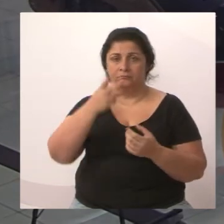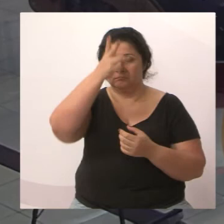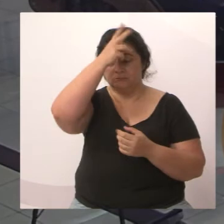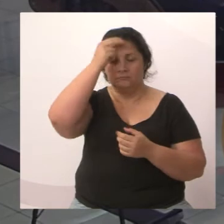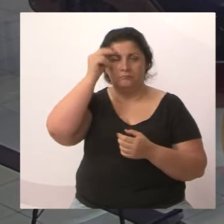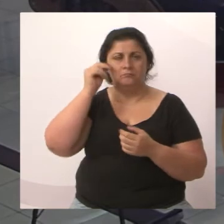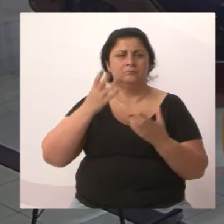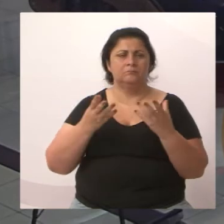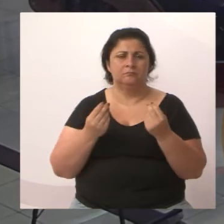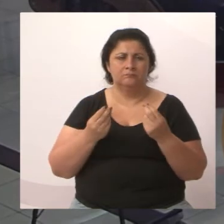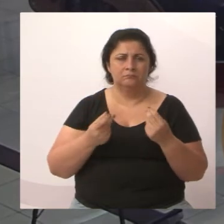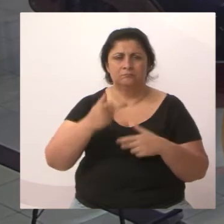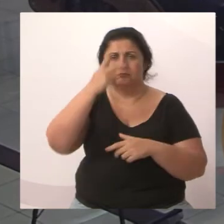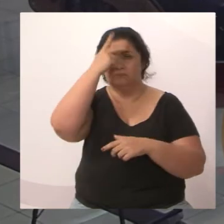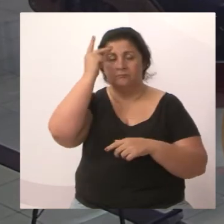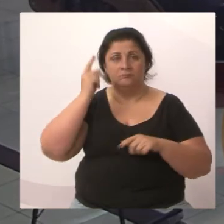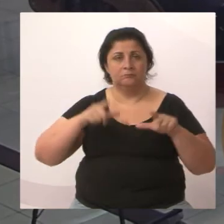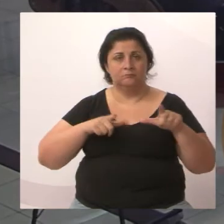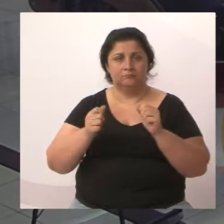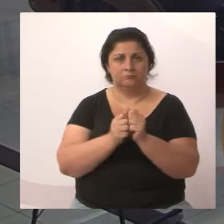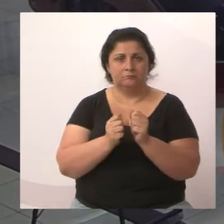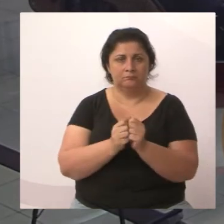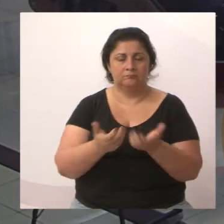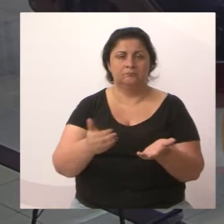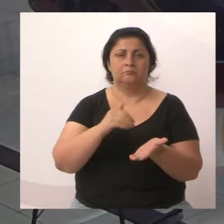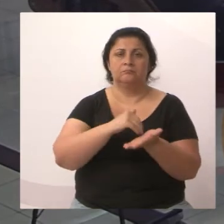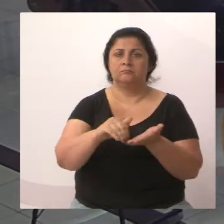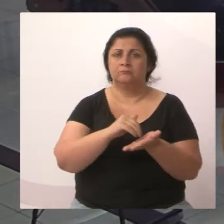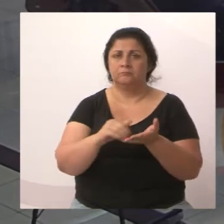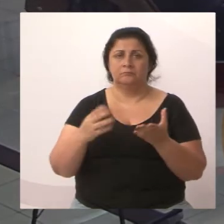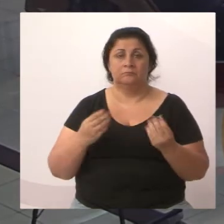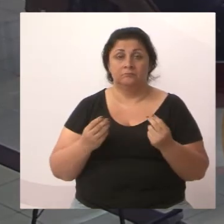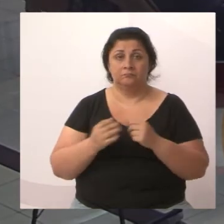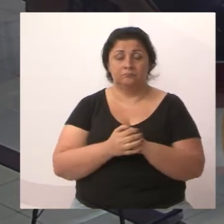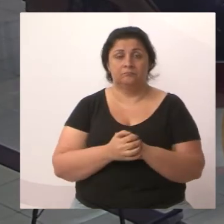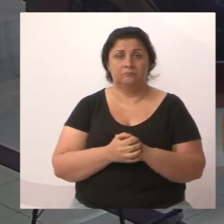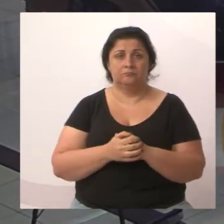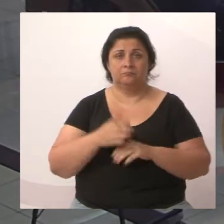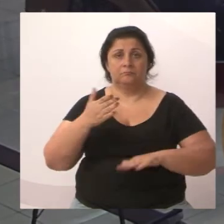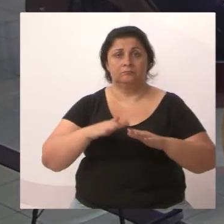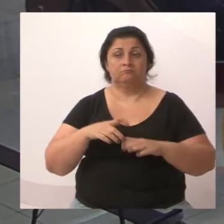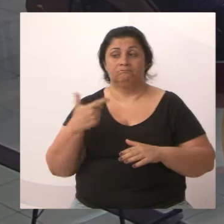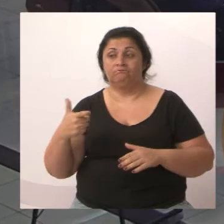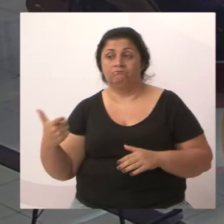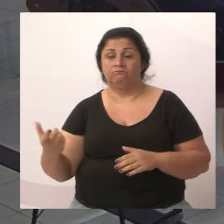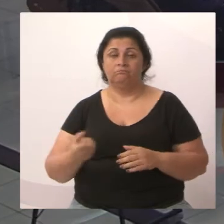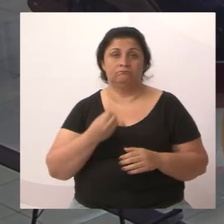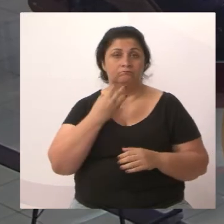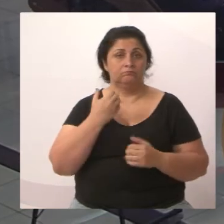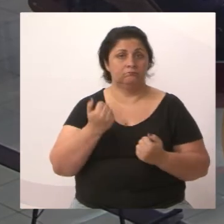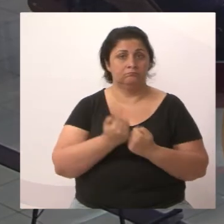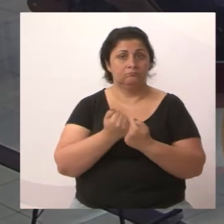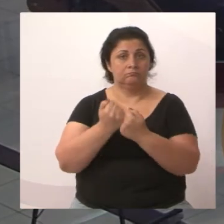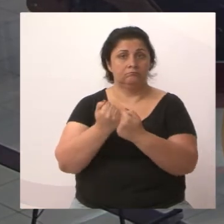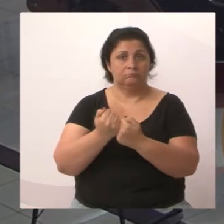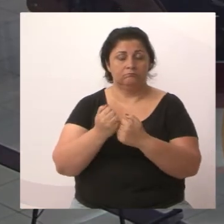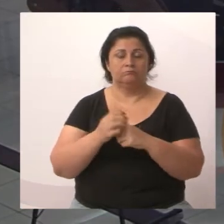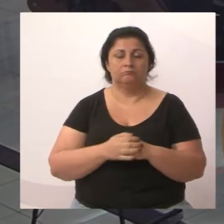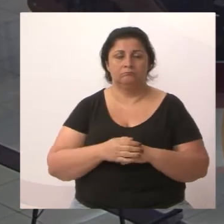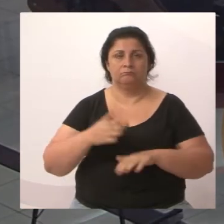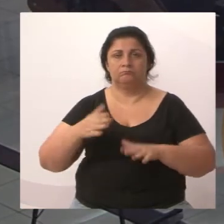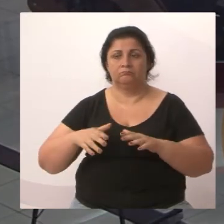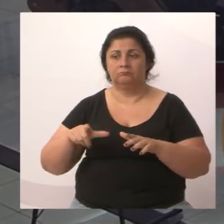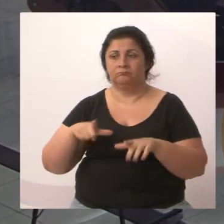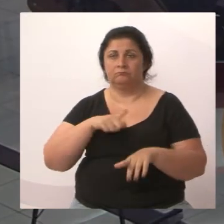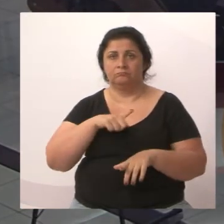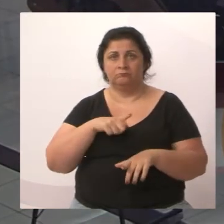com muitas pessoas, muitas secretarias, muitas vezes o cara não é bem assessorado, algum secretário lá na